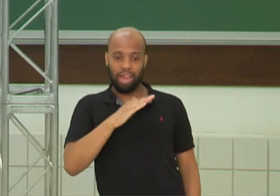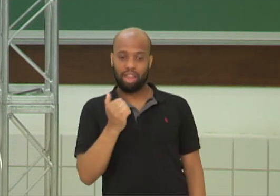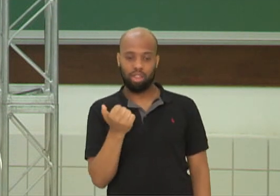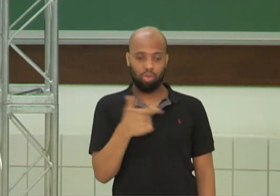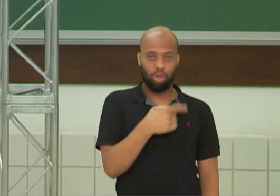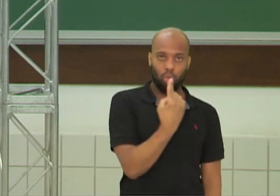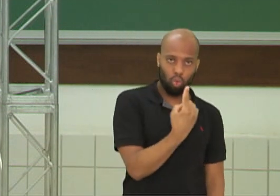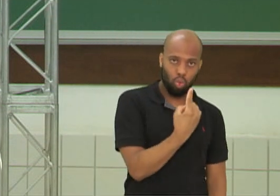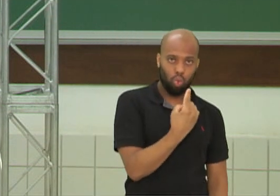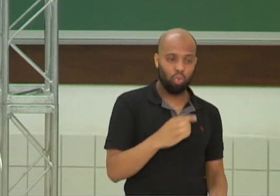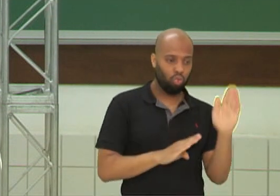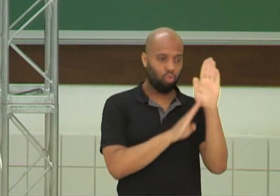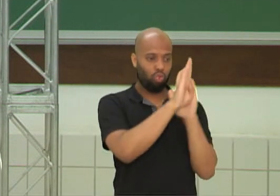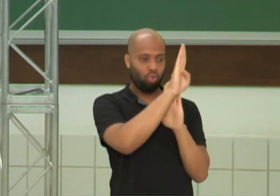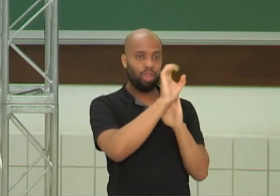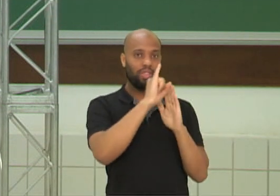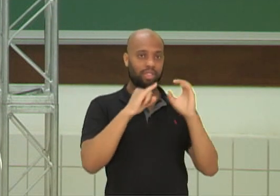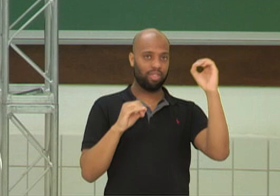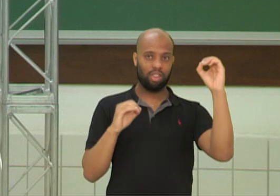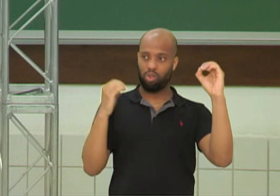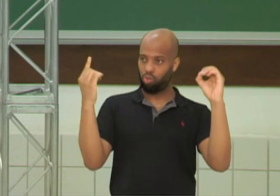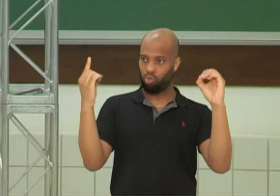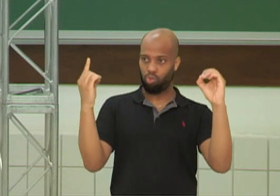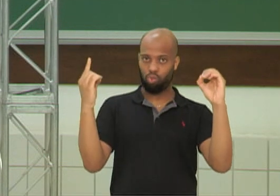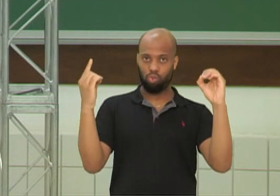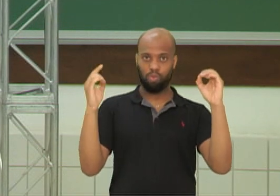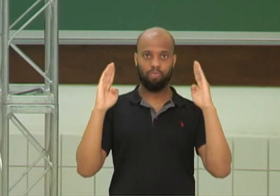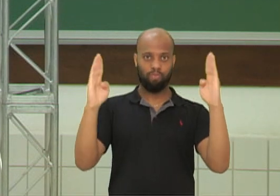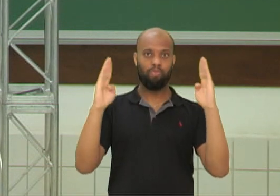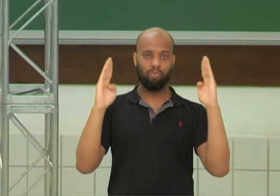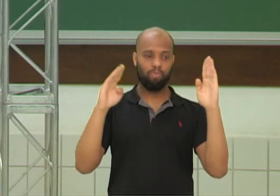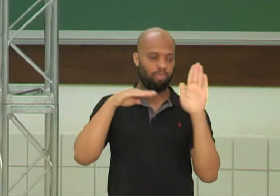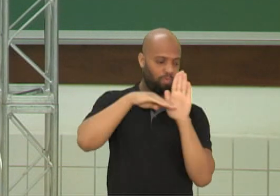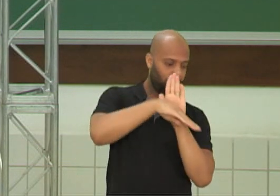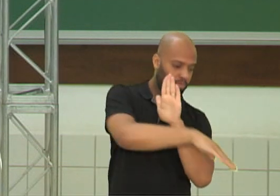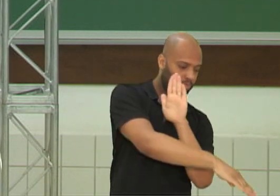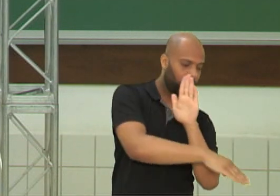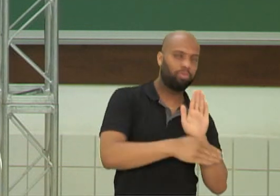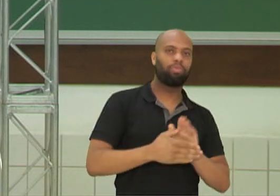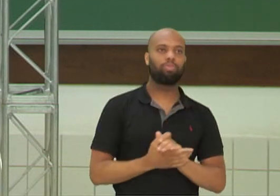base estiver entre 0 e 1, função decrescente.